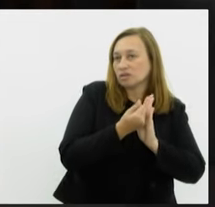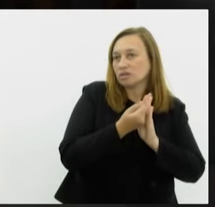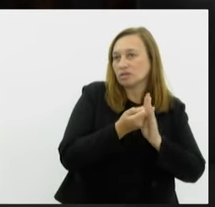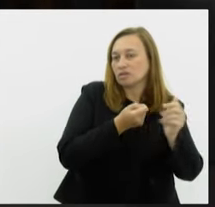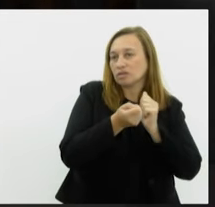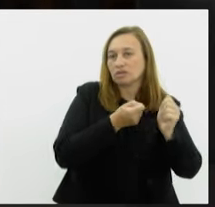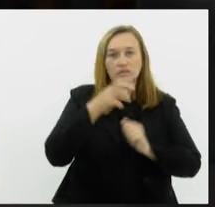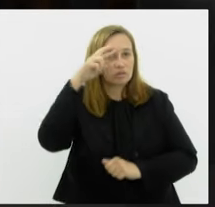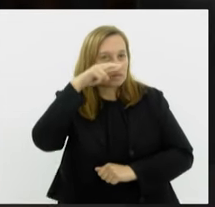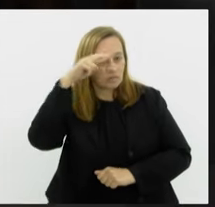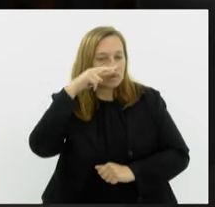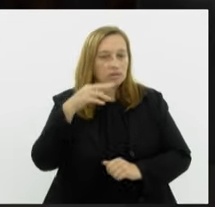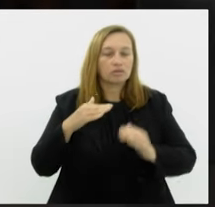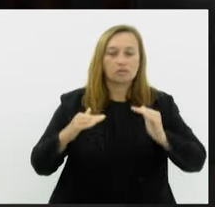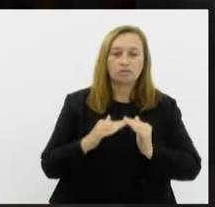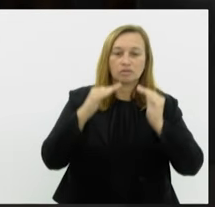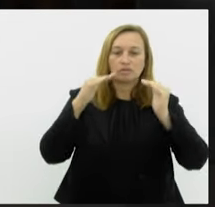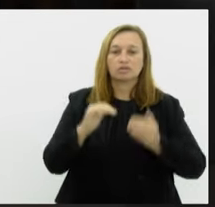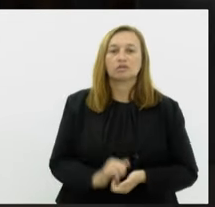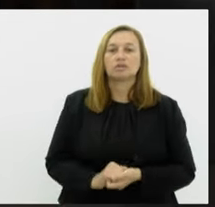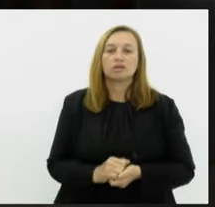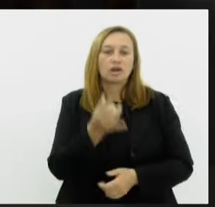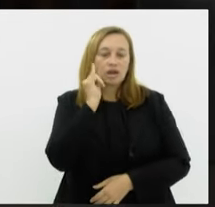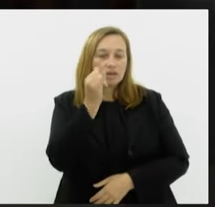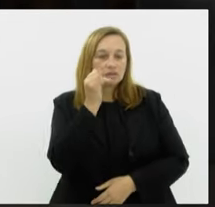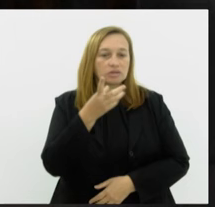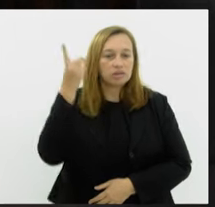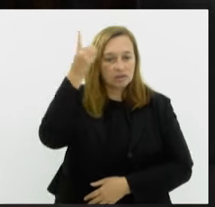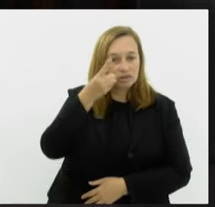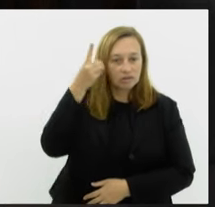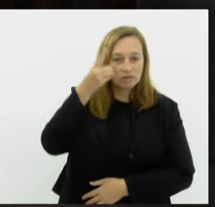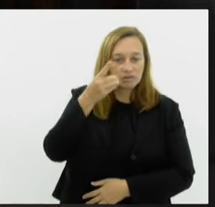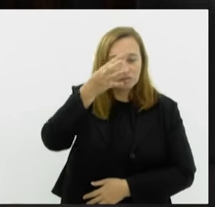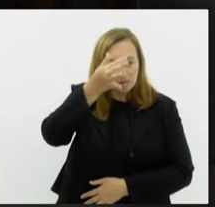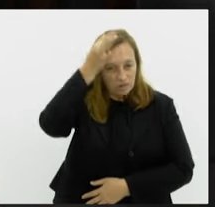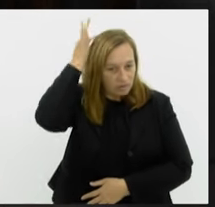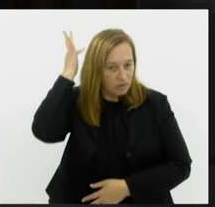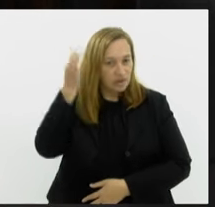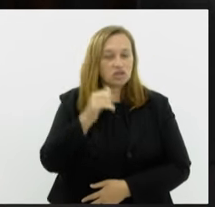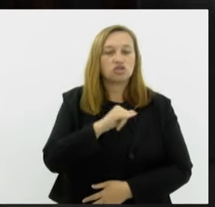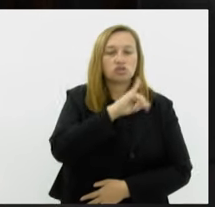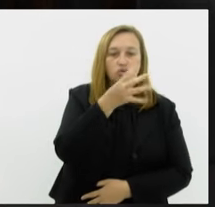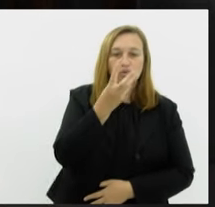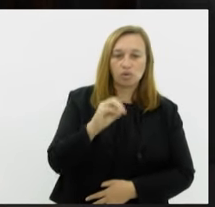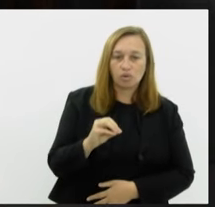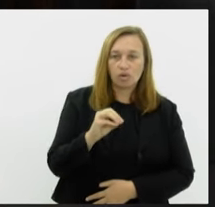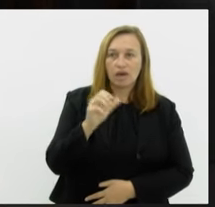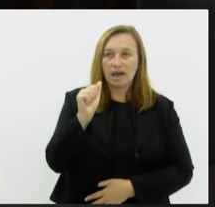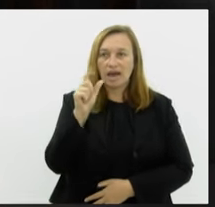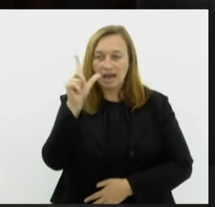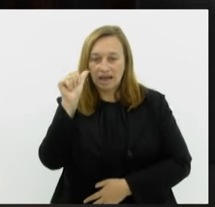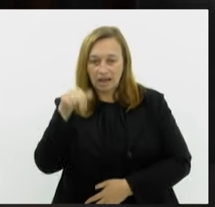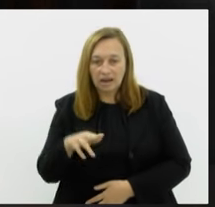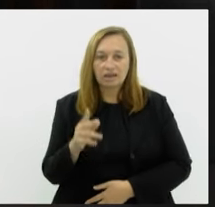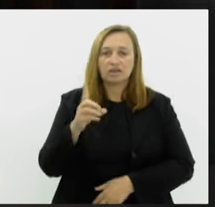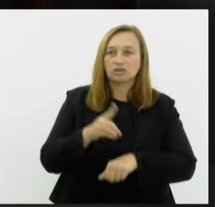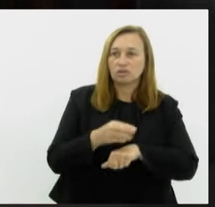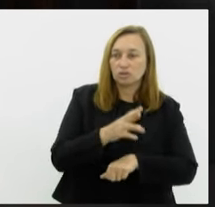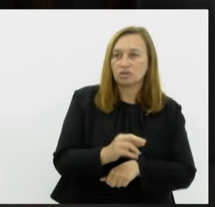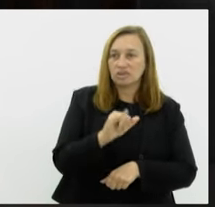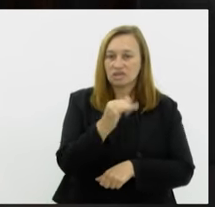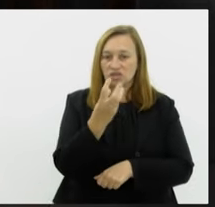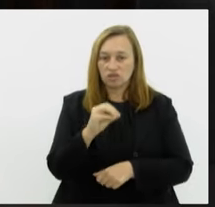financeira e controle favorável. Relatores, deputados Fred Pacheco, Júlio Rocha, Alan Lopes e doutor